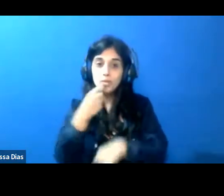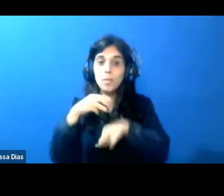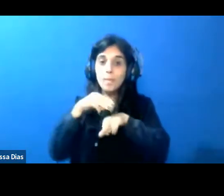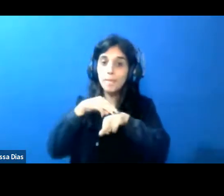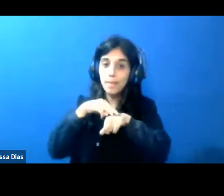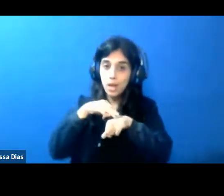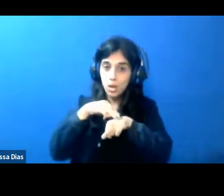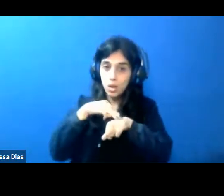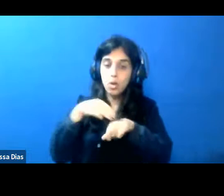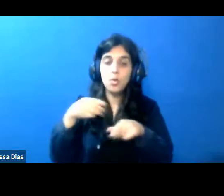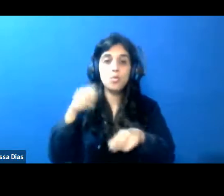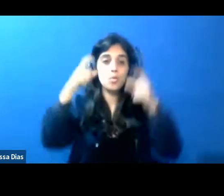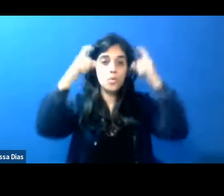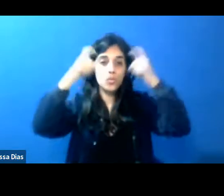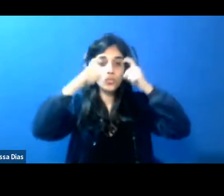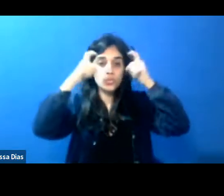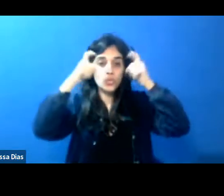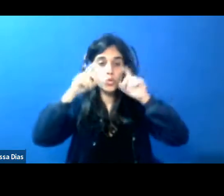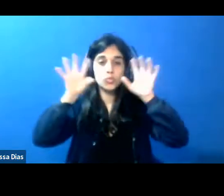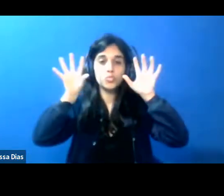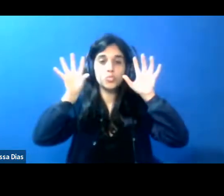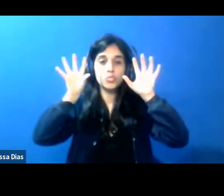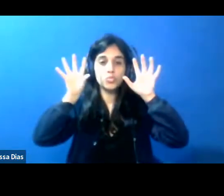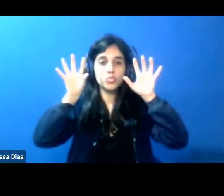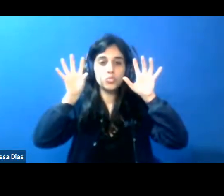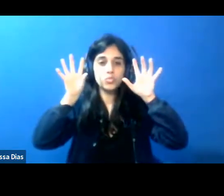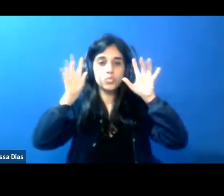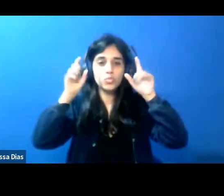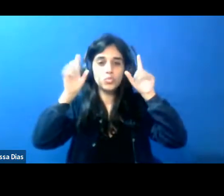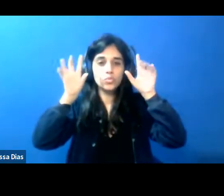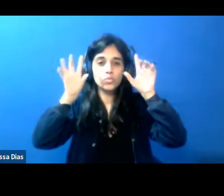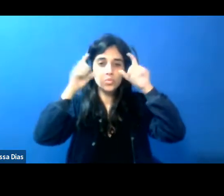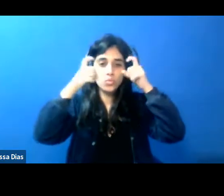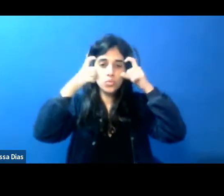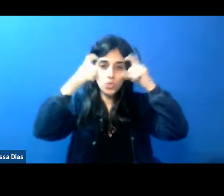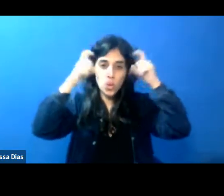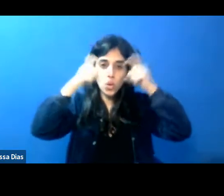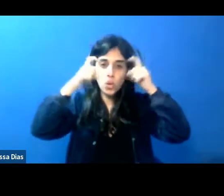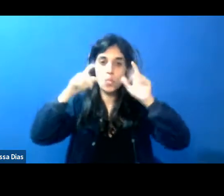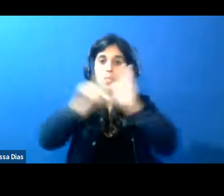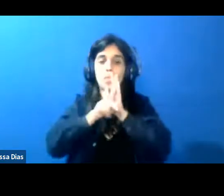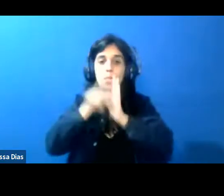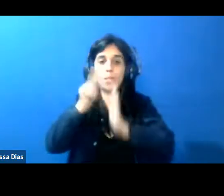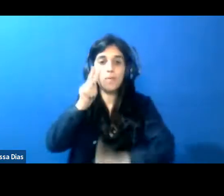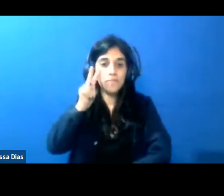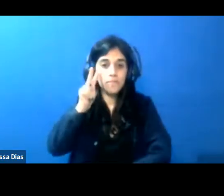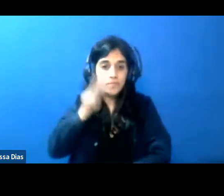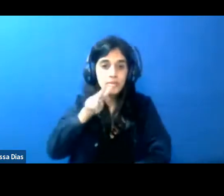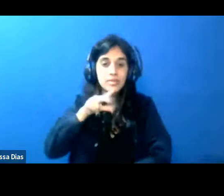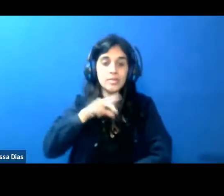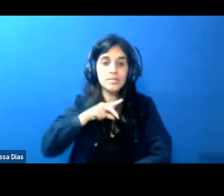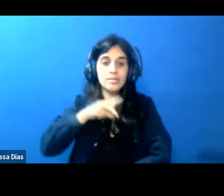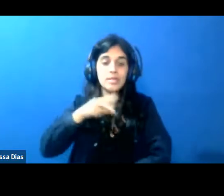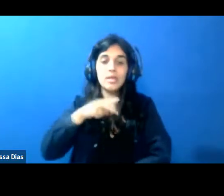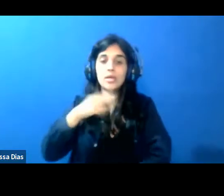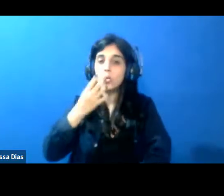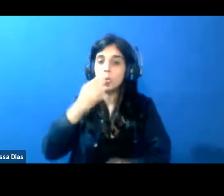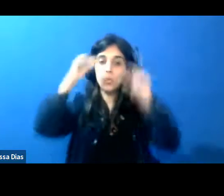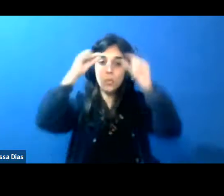óculos escuro, de grau, né? Mas ele tem as bordas